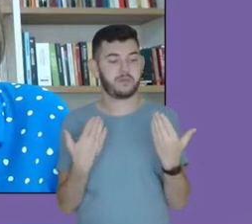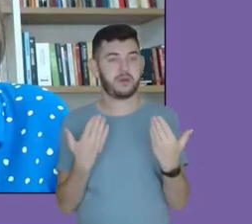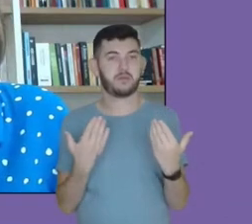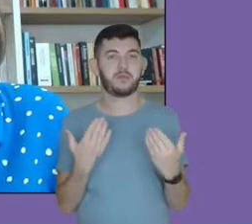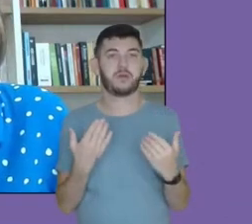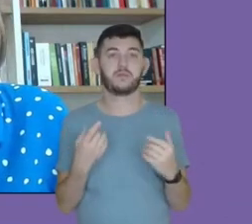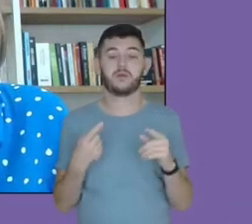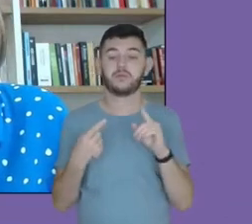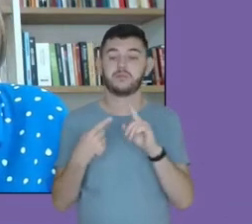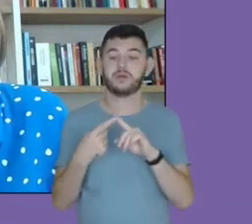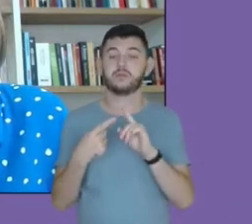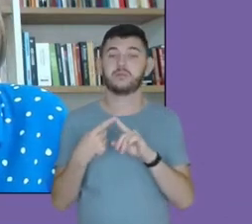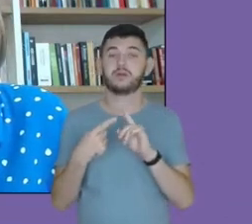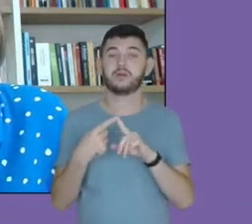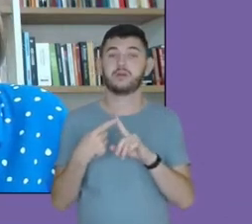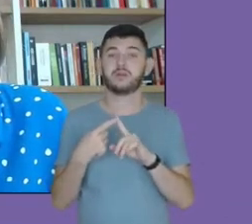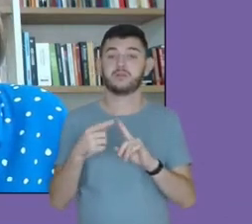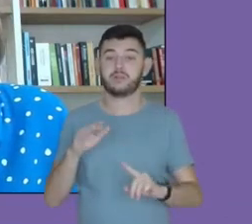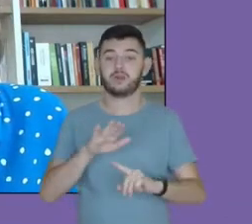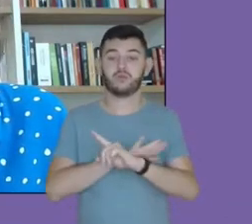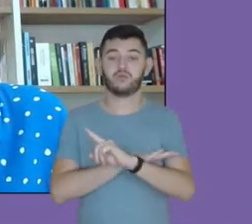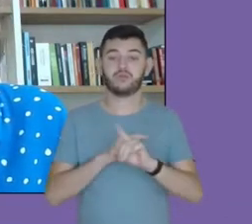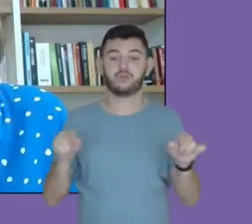ver com as duas primeiras aulas.